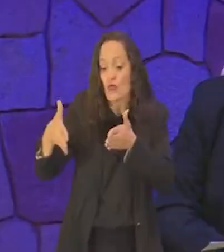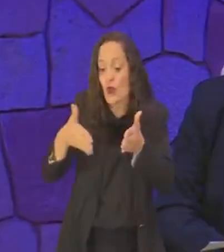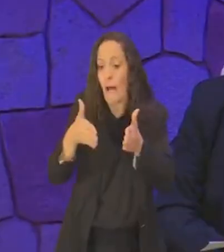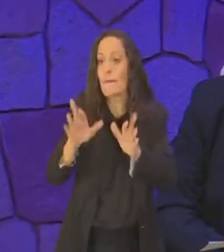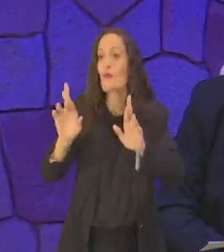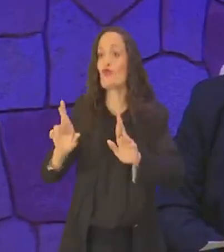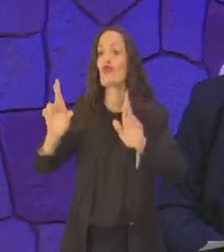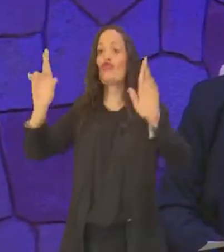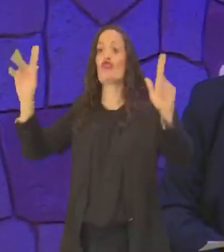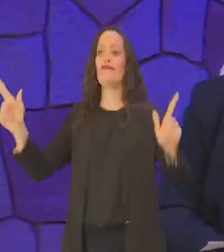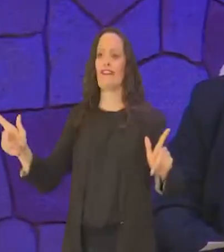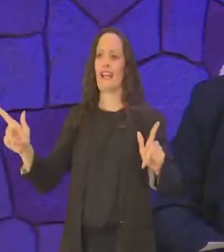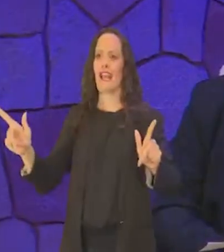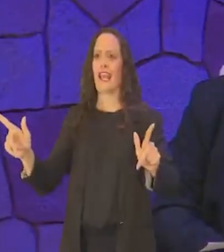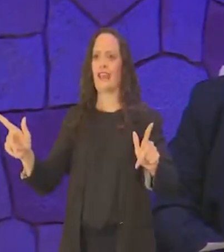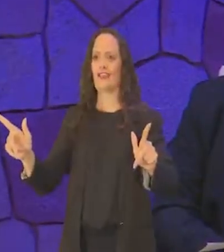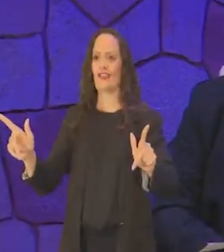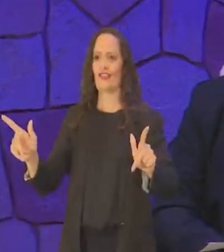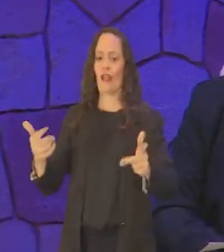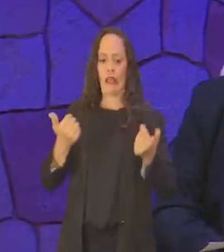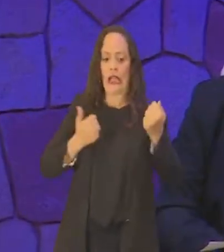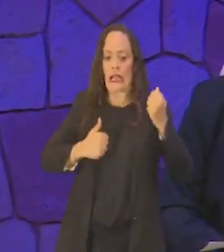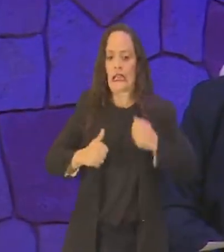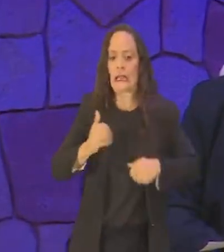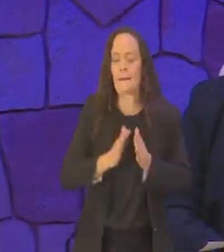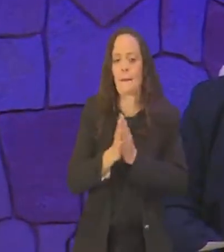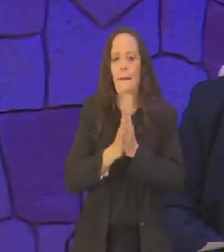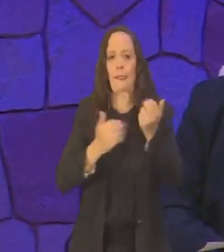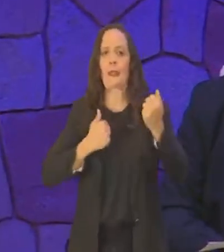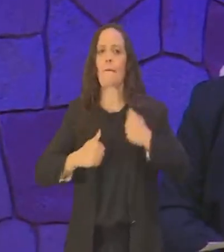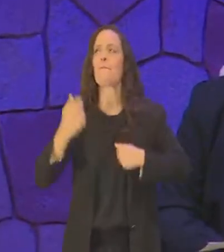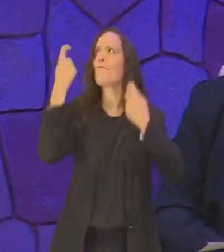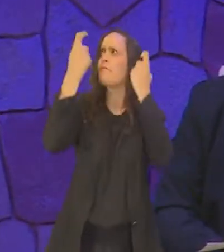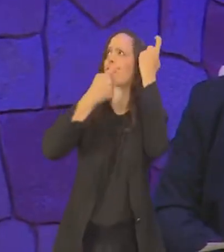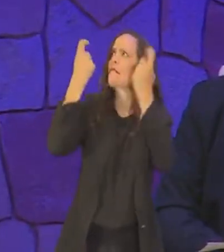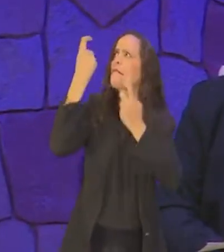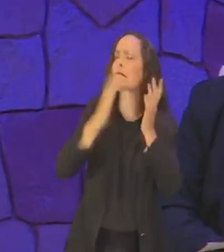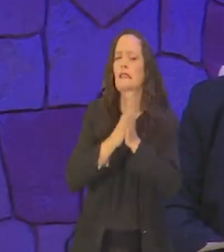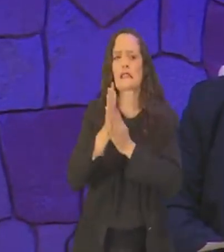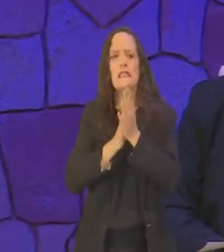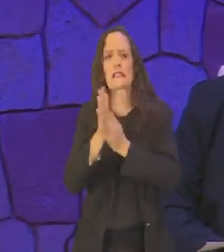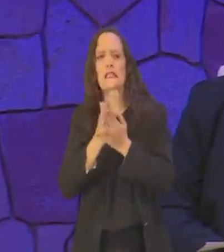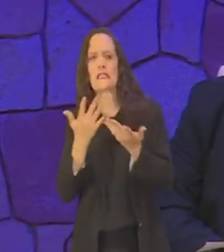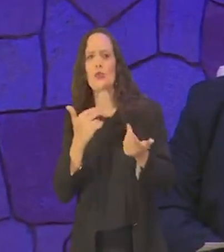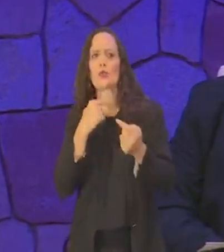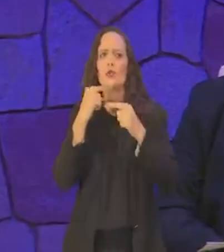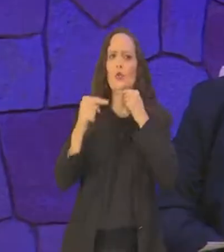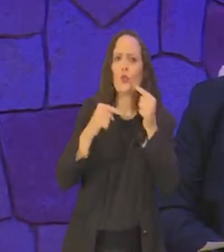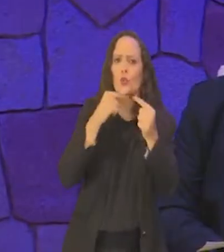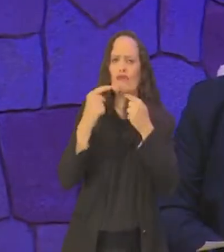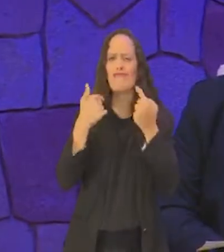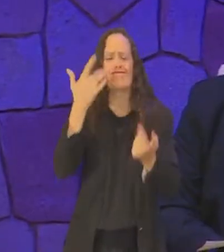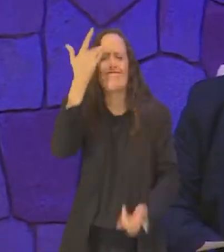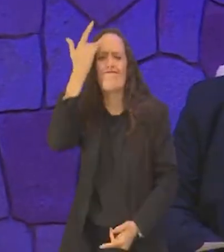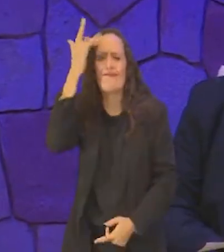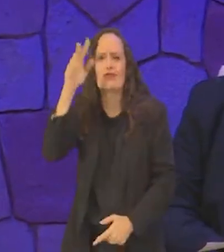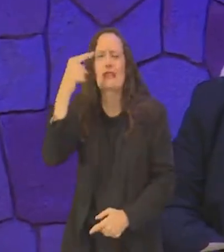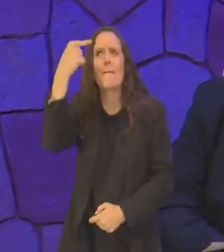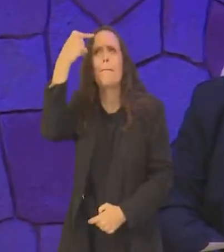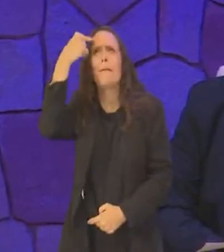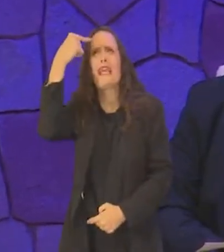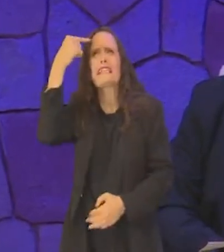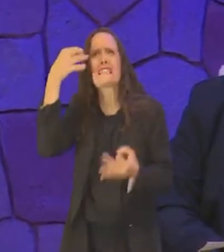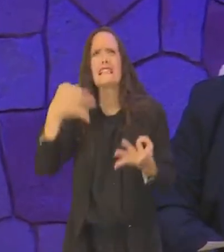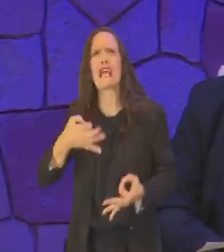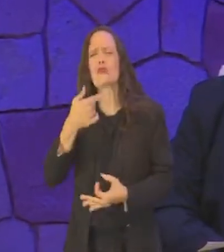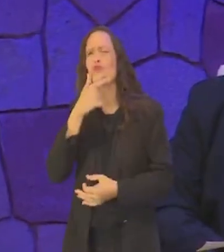vezes nós estamos inquietos, ansiosos, preocupados, com incerteza, sem conseguir